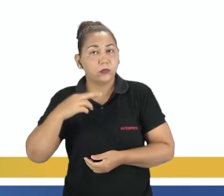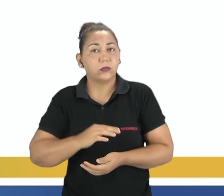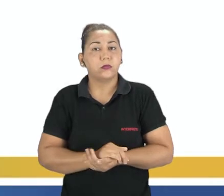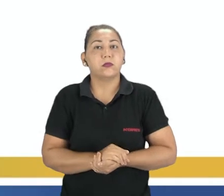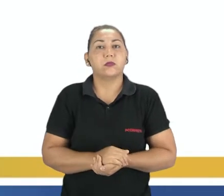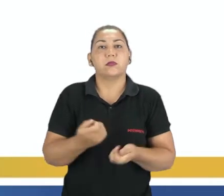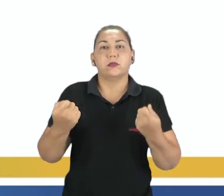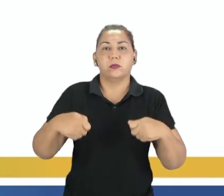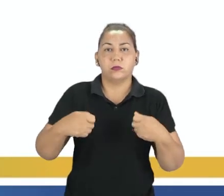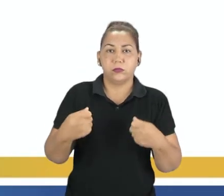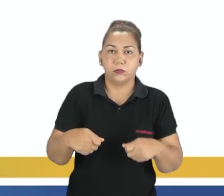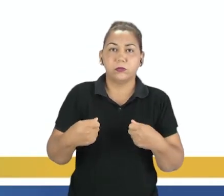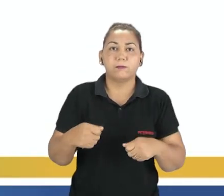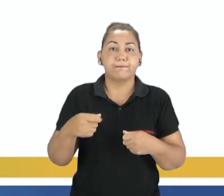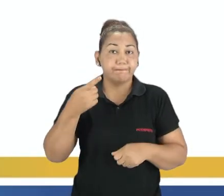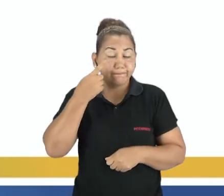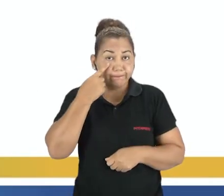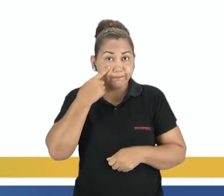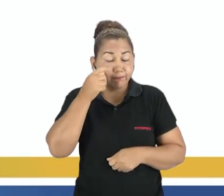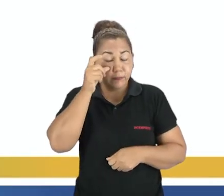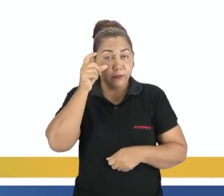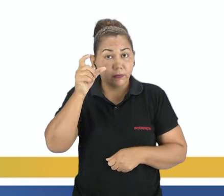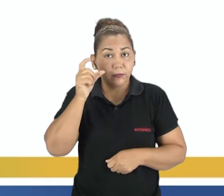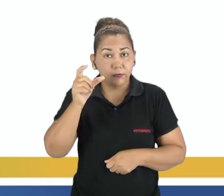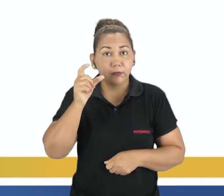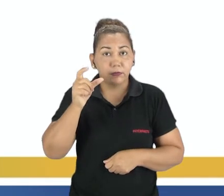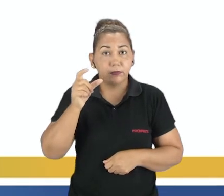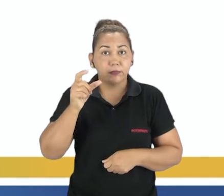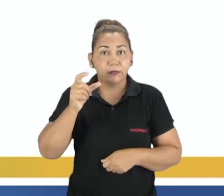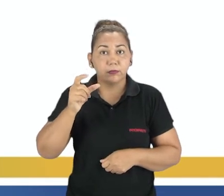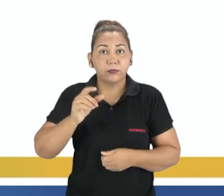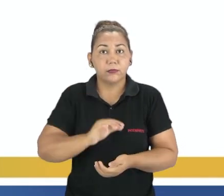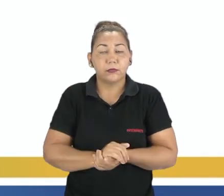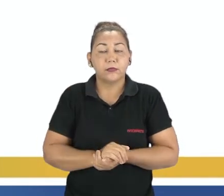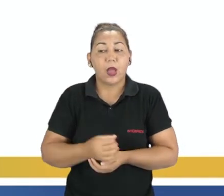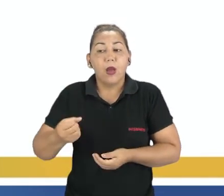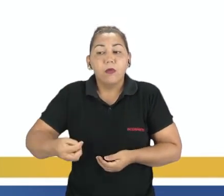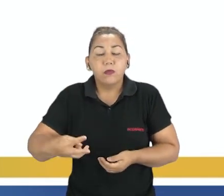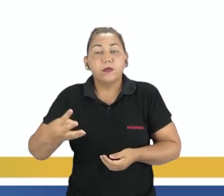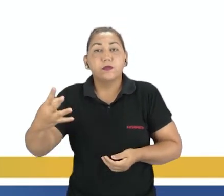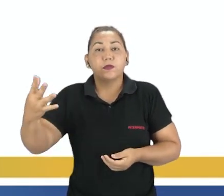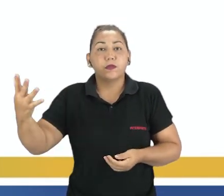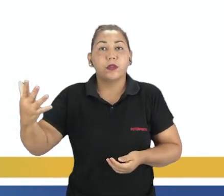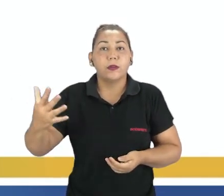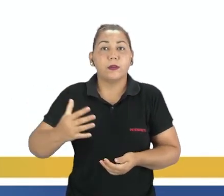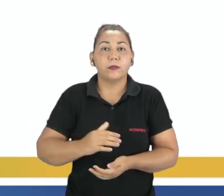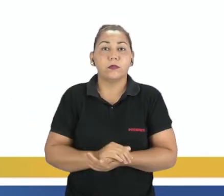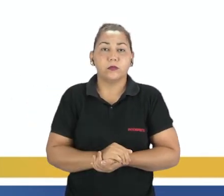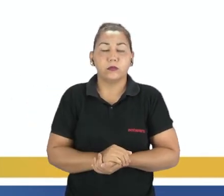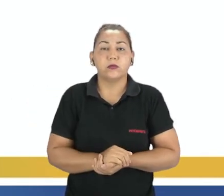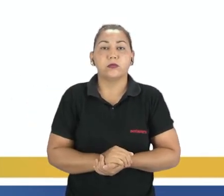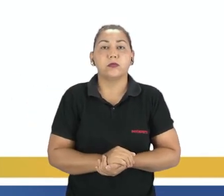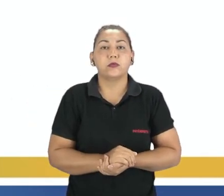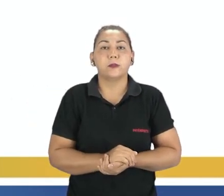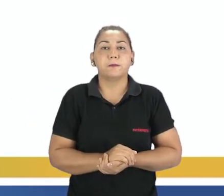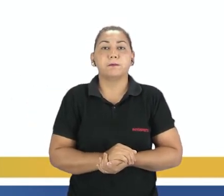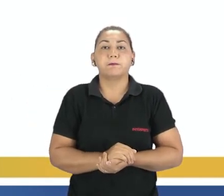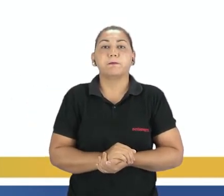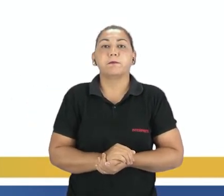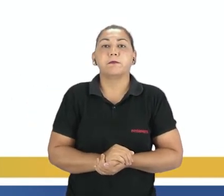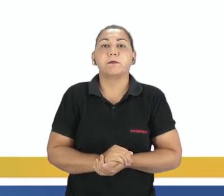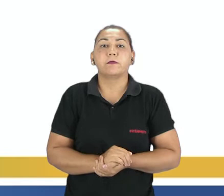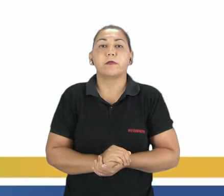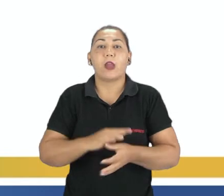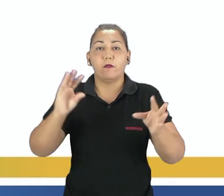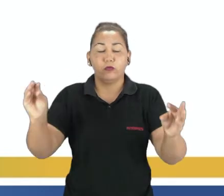É preciso atentar para o seguinte: se o coletivo vier especificado ou modificado por uma locução